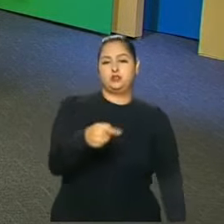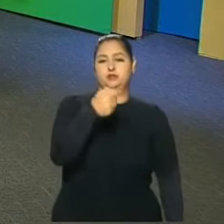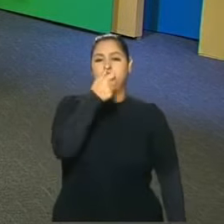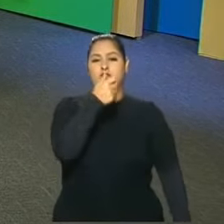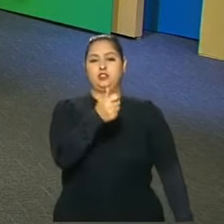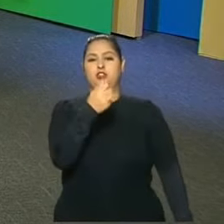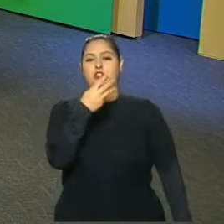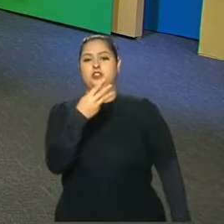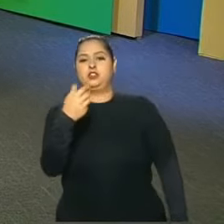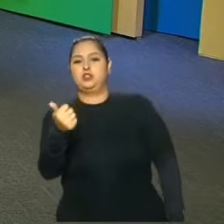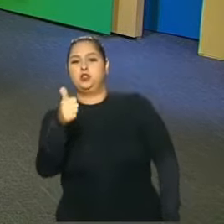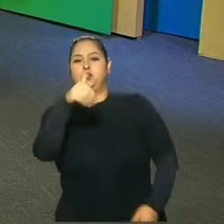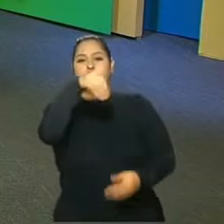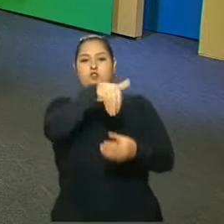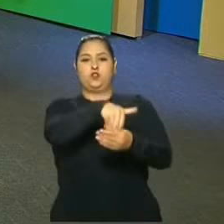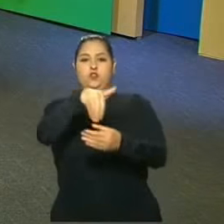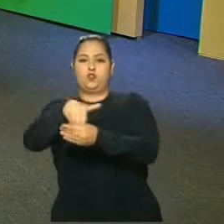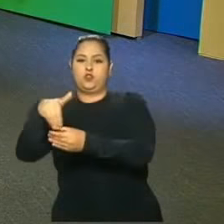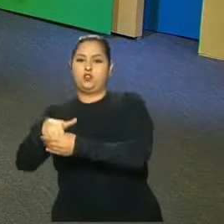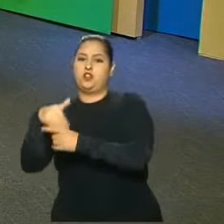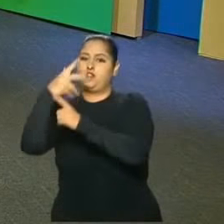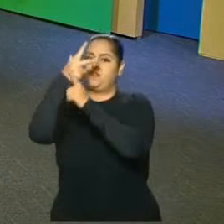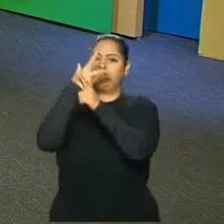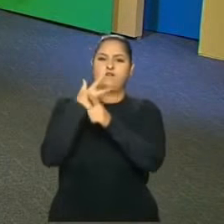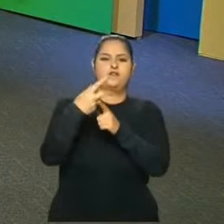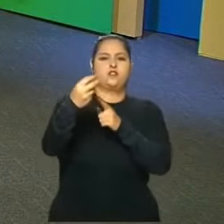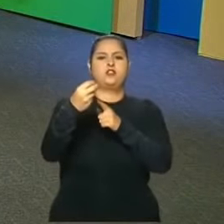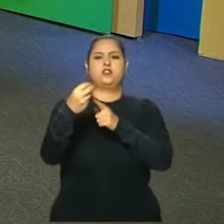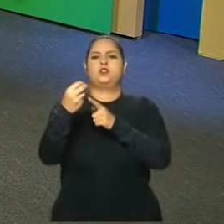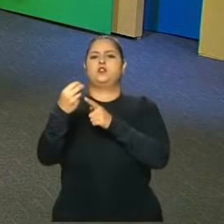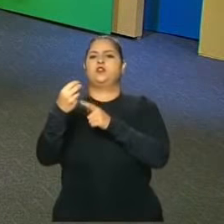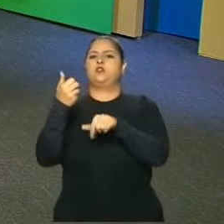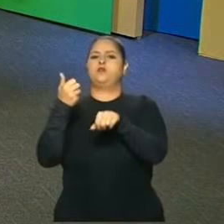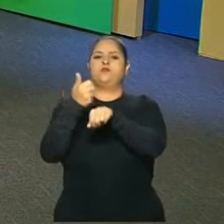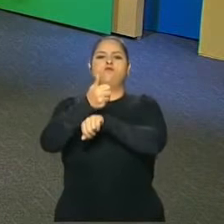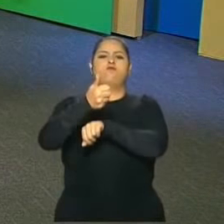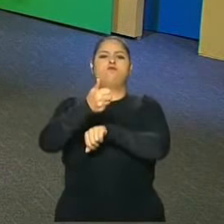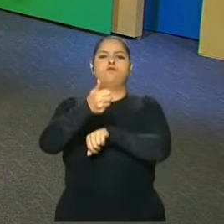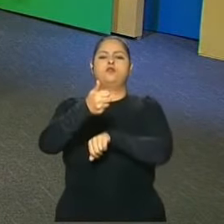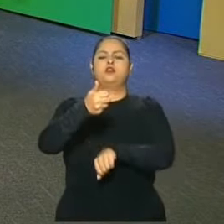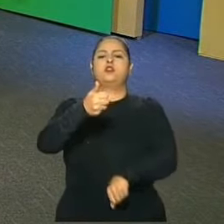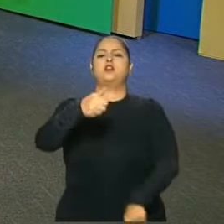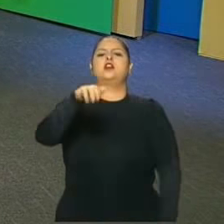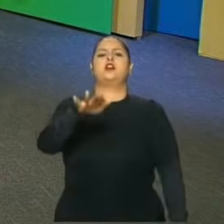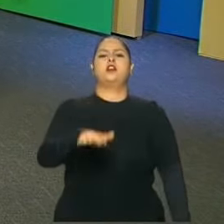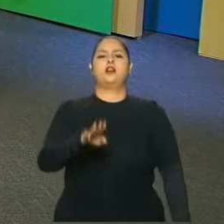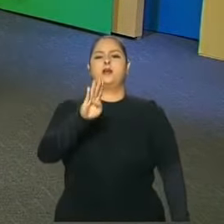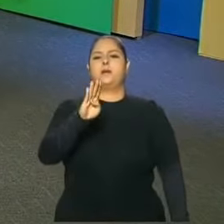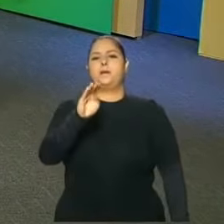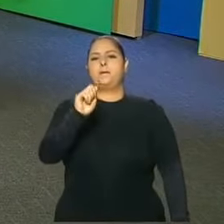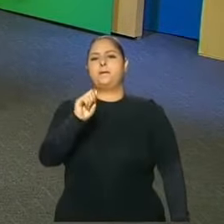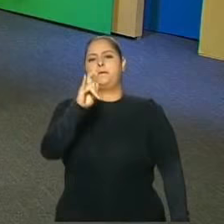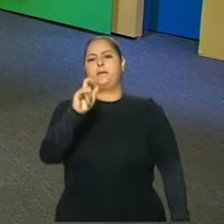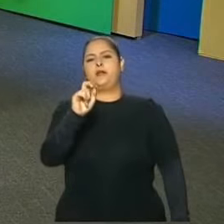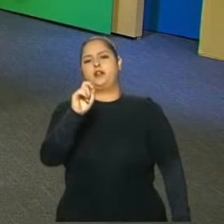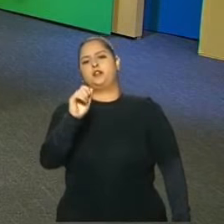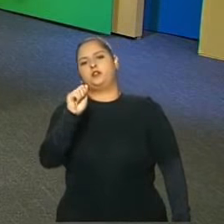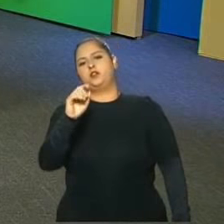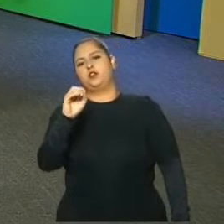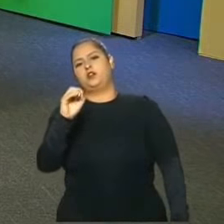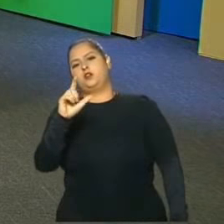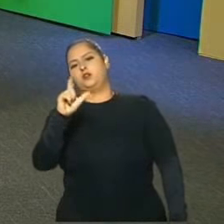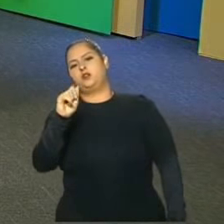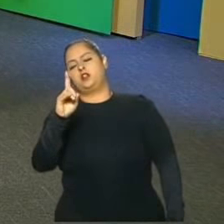7.131 votos, a vencedora é... Baixo ao lado. Parabéns,